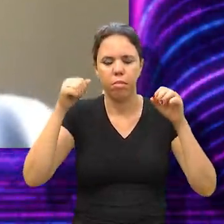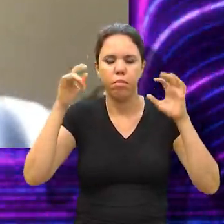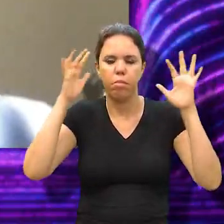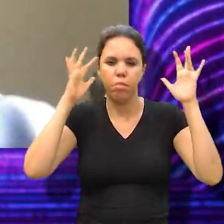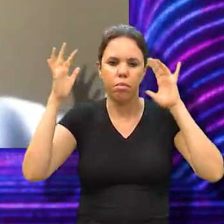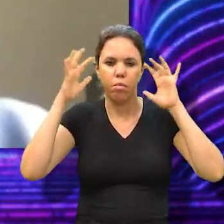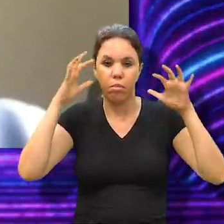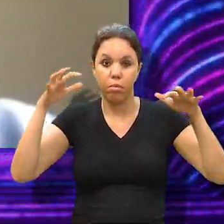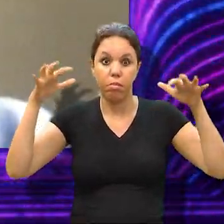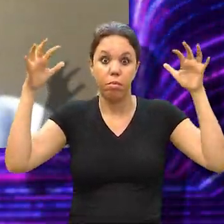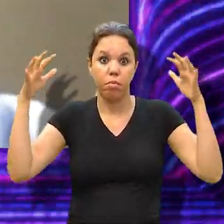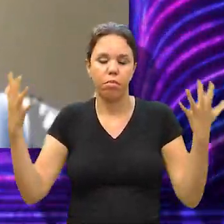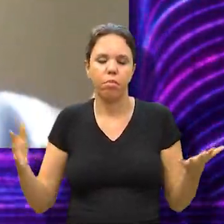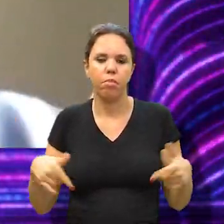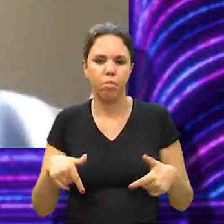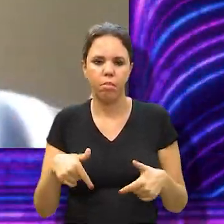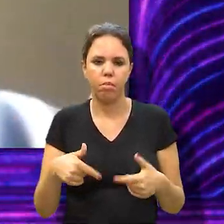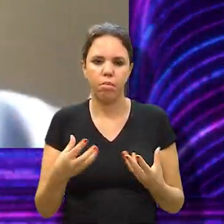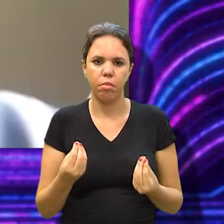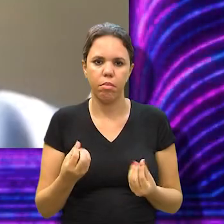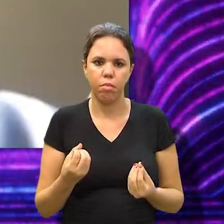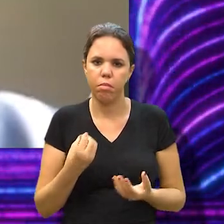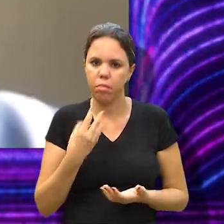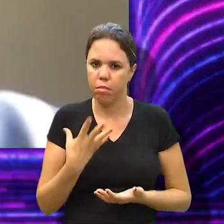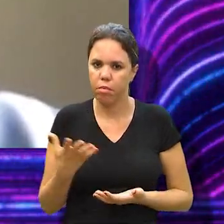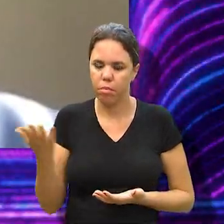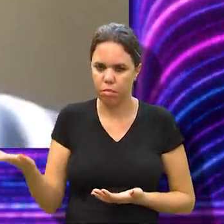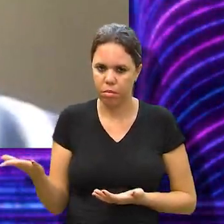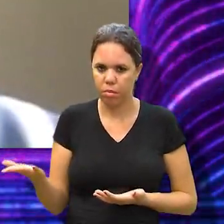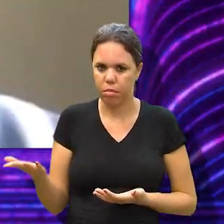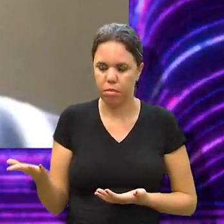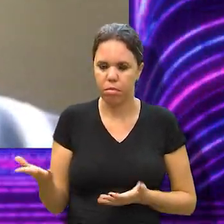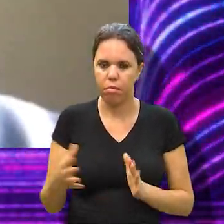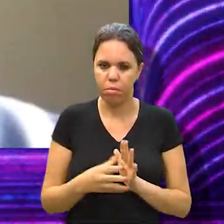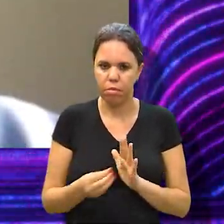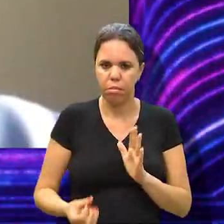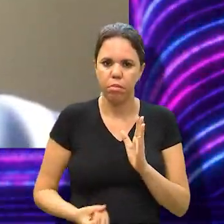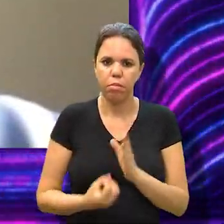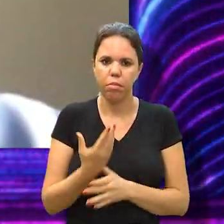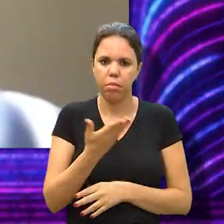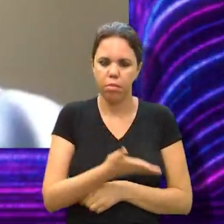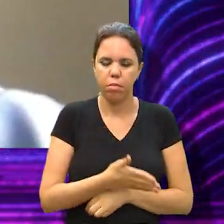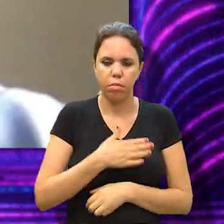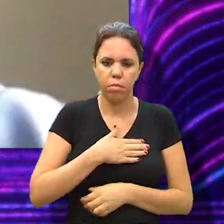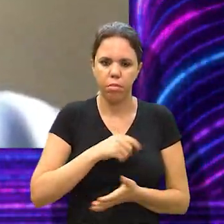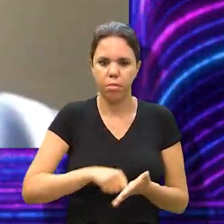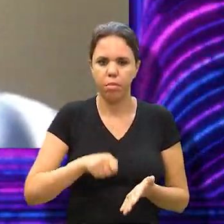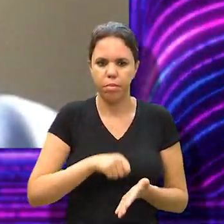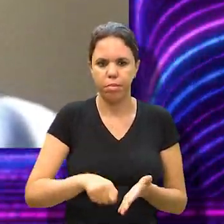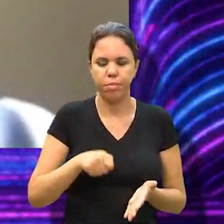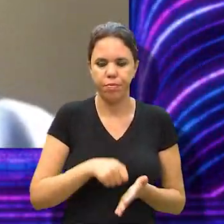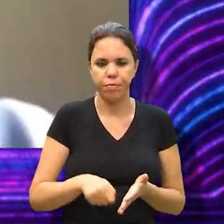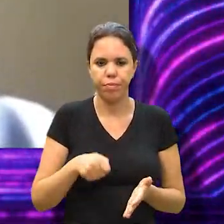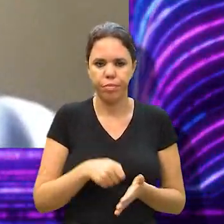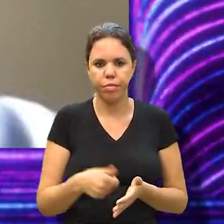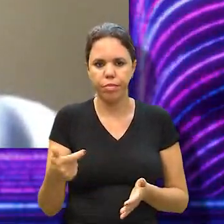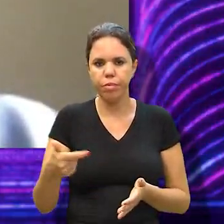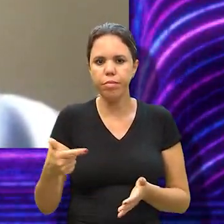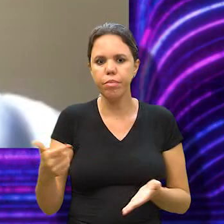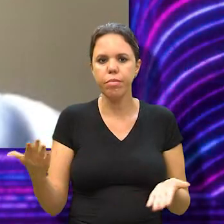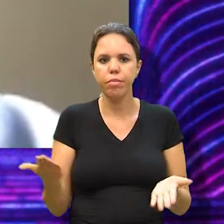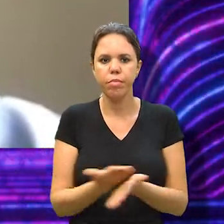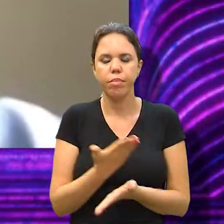digamos, fantasioso. Então, assim, eu acho que ele trabalha muito bem com isso, então isso foi fonte de inspiração para a minha escrita. Tanto é que